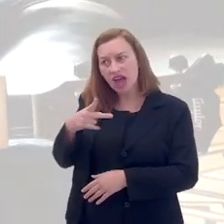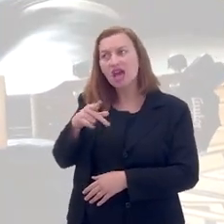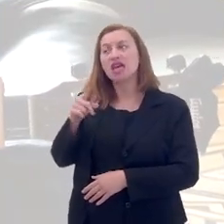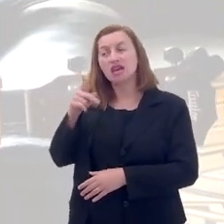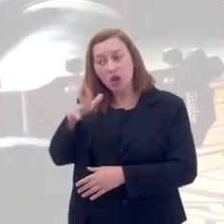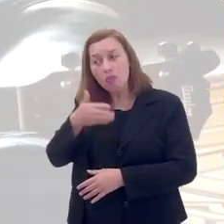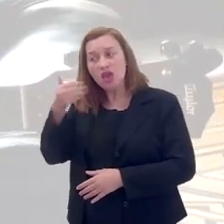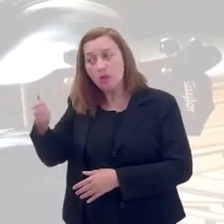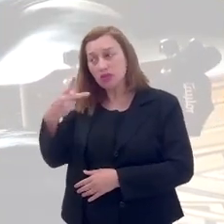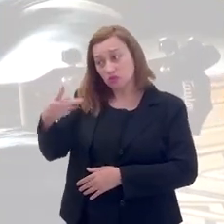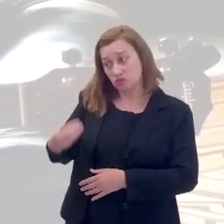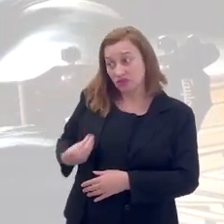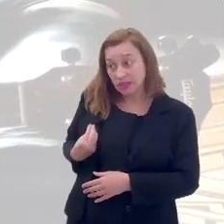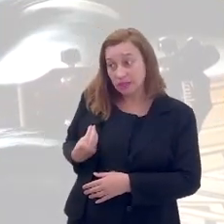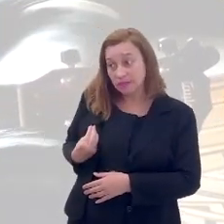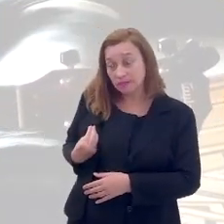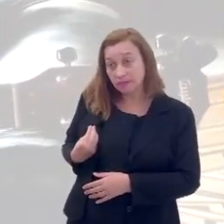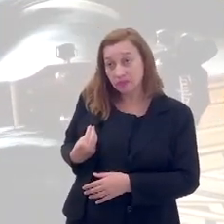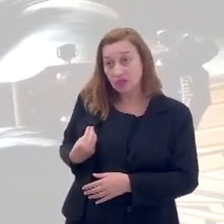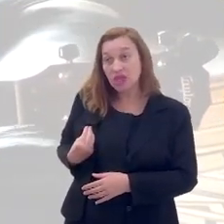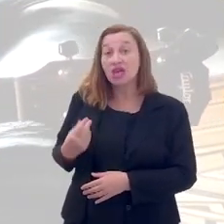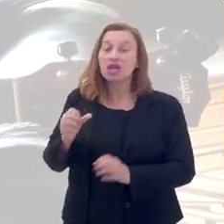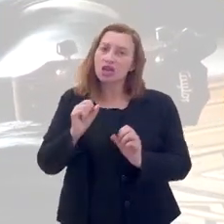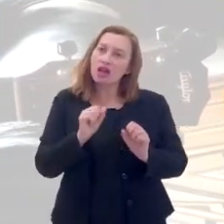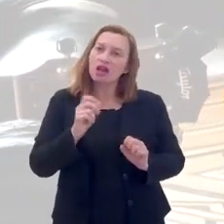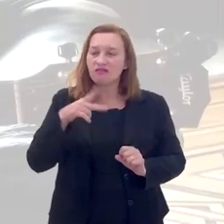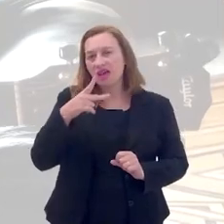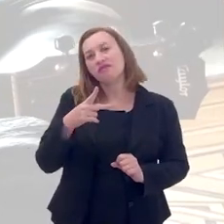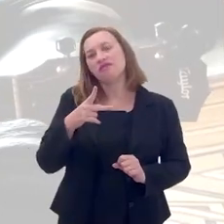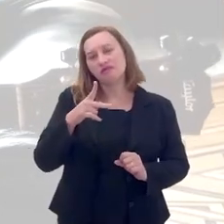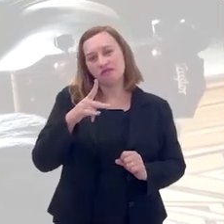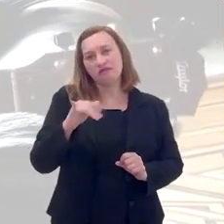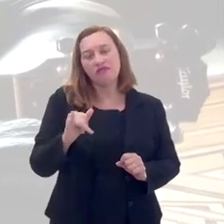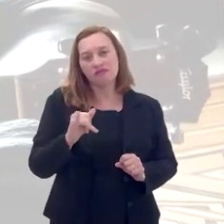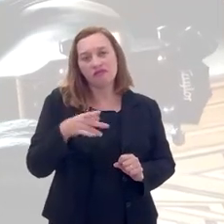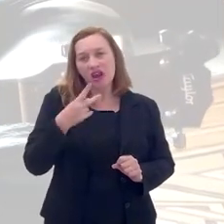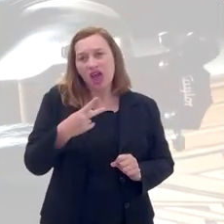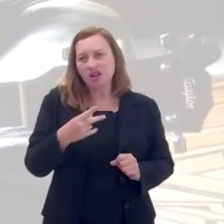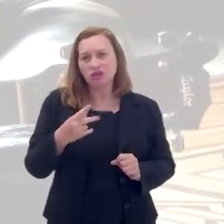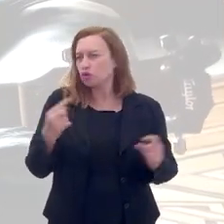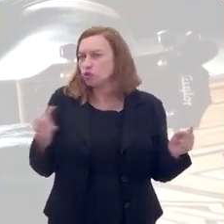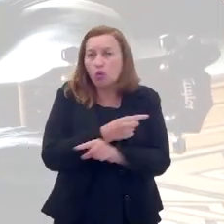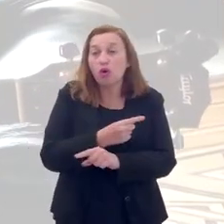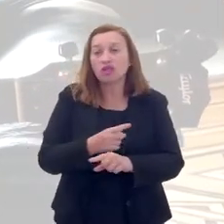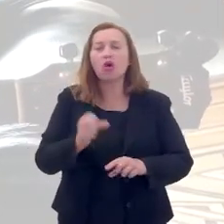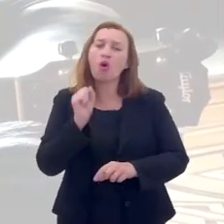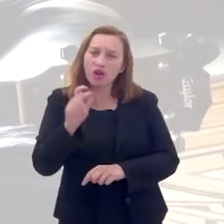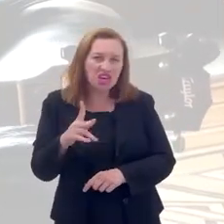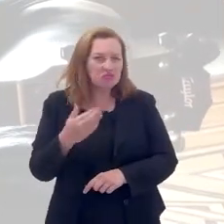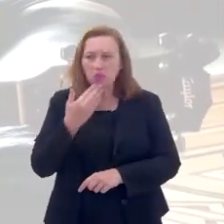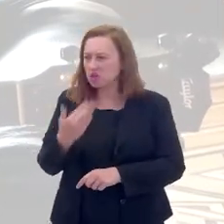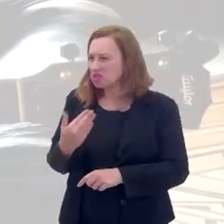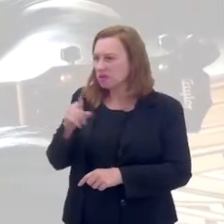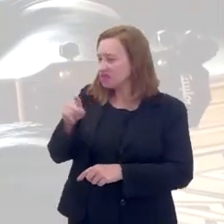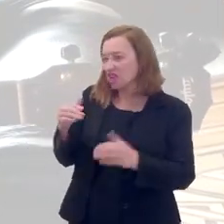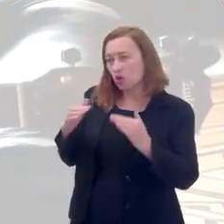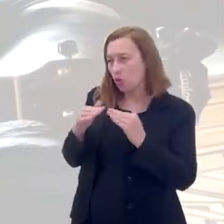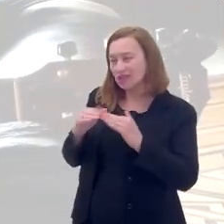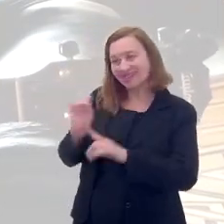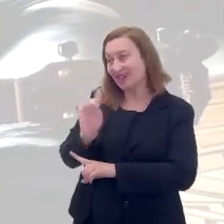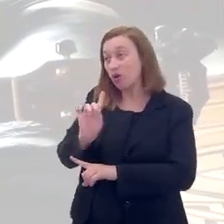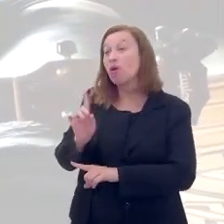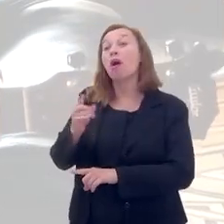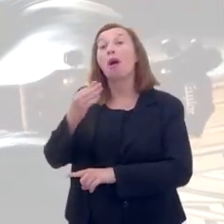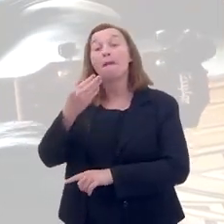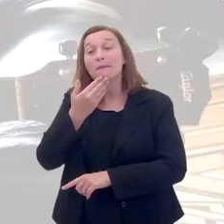para você que este é o melhor para você e ela vai poder dizer para mim pai eu não concordo tudo bem Não estou pedindo para você concordar estou pedindo para você